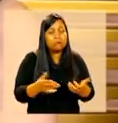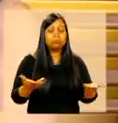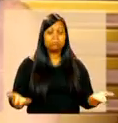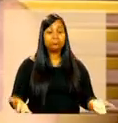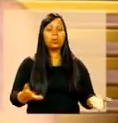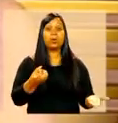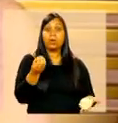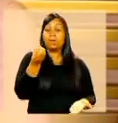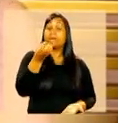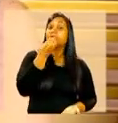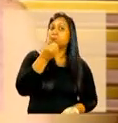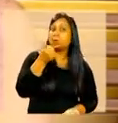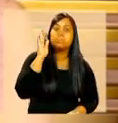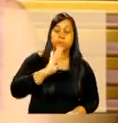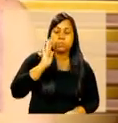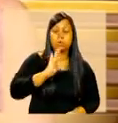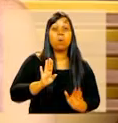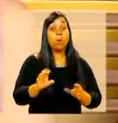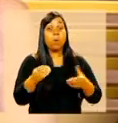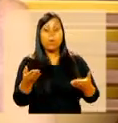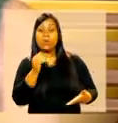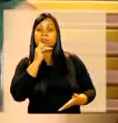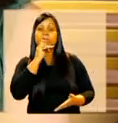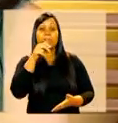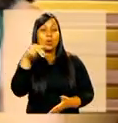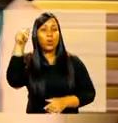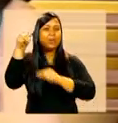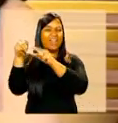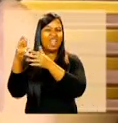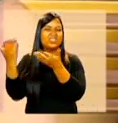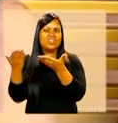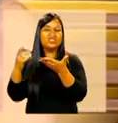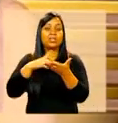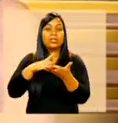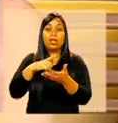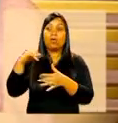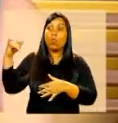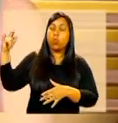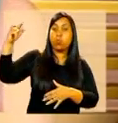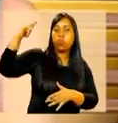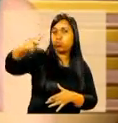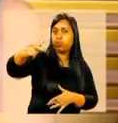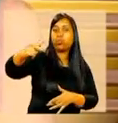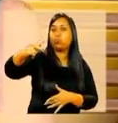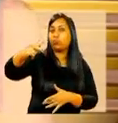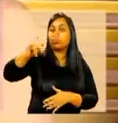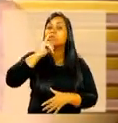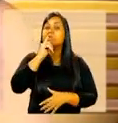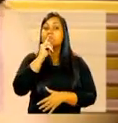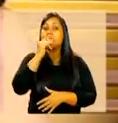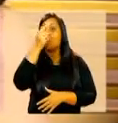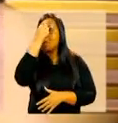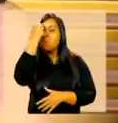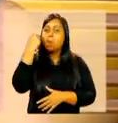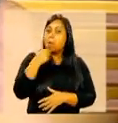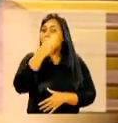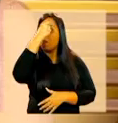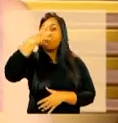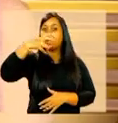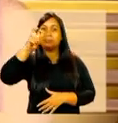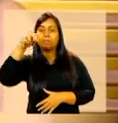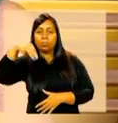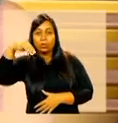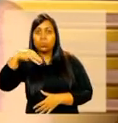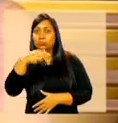região. Perfeito. Eu acho que é uma viagem bem bacana. Ou então ir para o Nordeste, hoje a gente tem voo direto, saindo daqui 1h45,